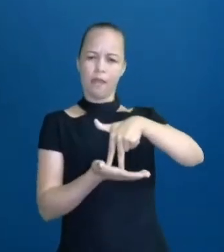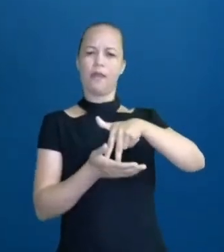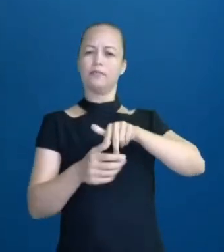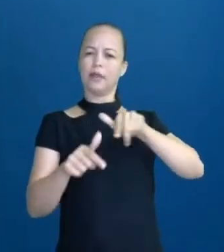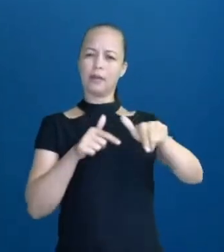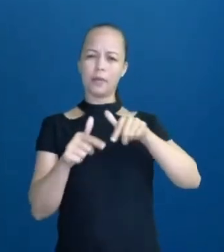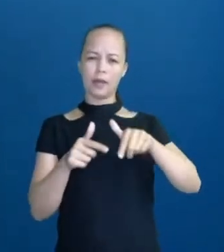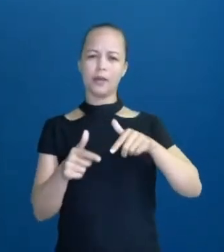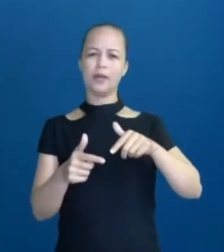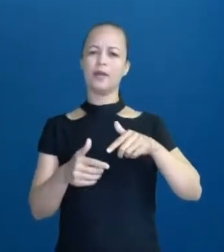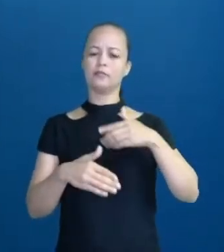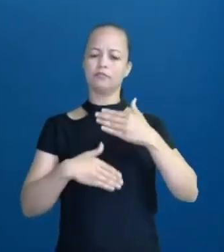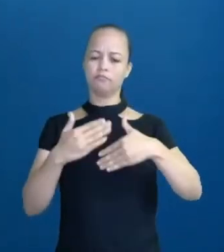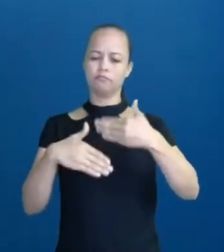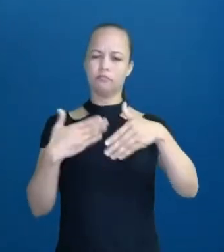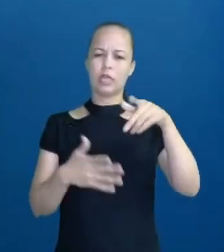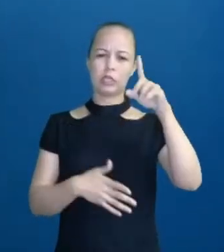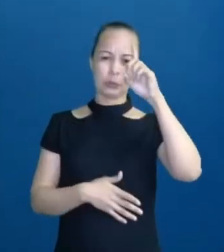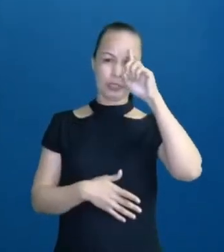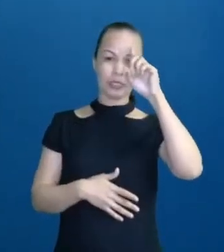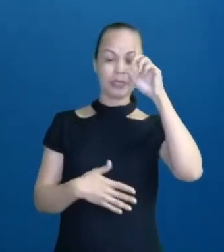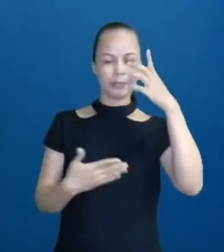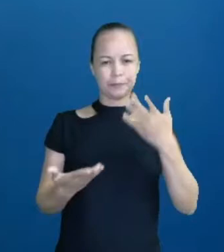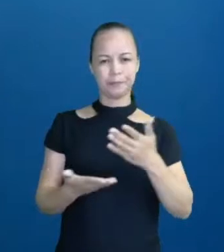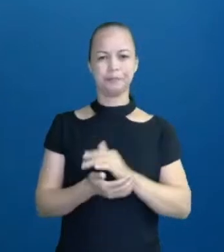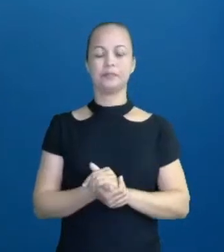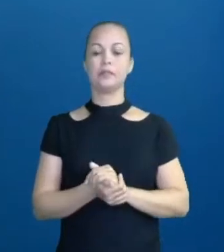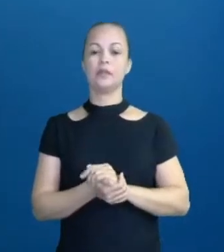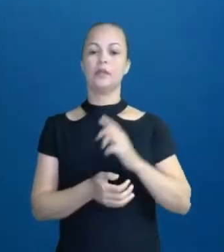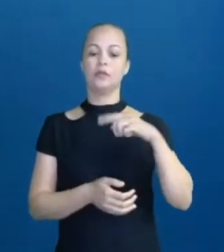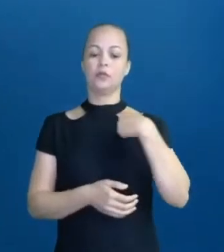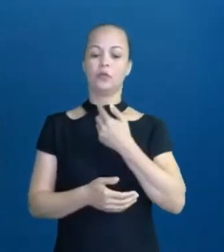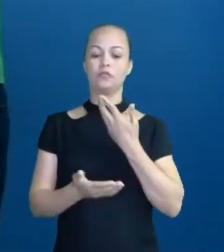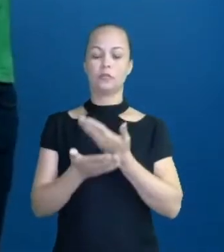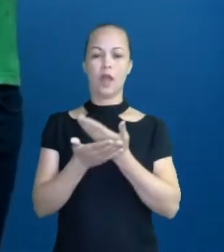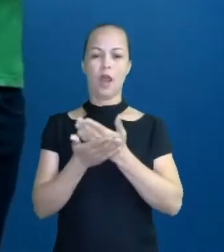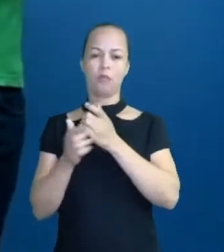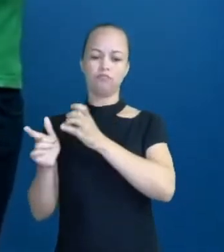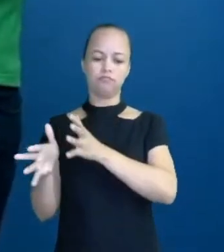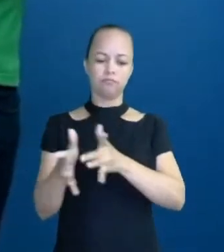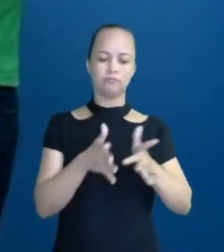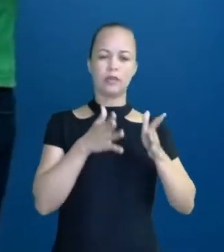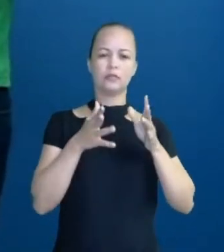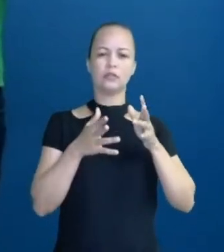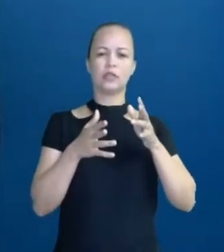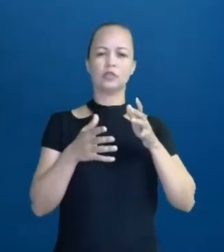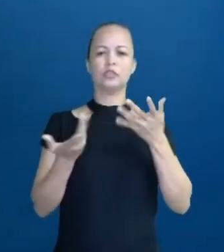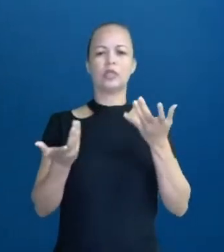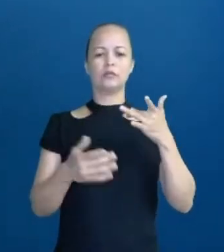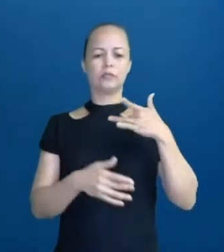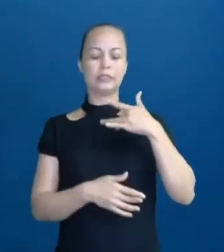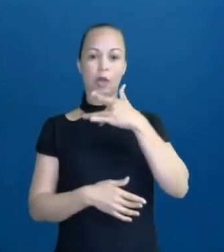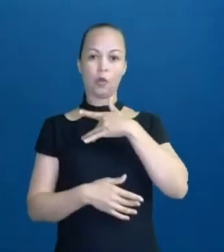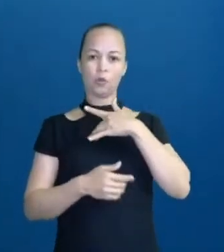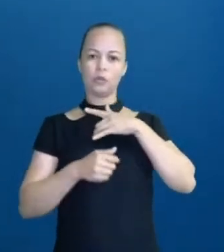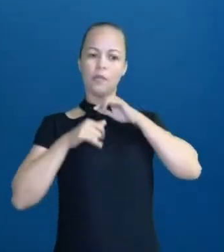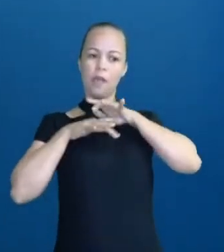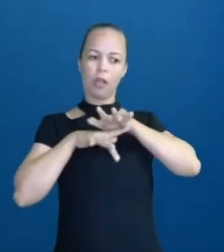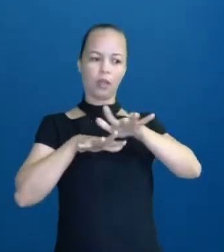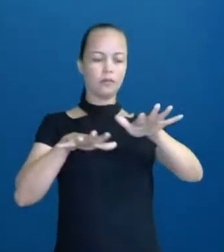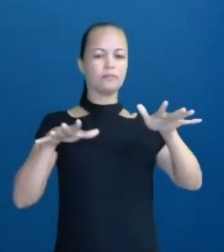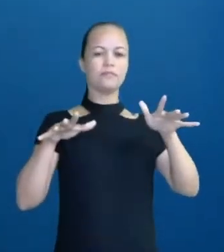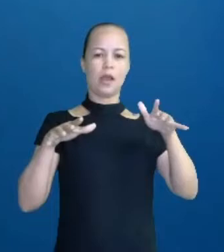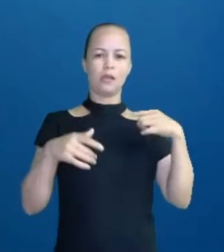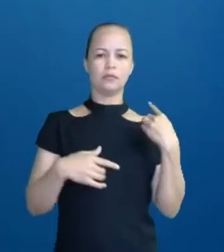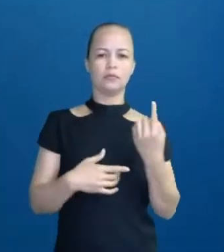diária, cotidiana. A gente vai ver ao longo da nossa aula que o estado de saúde ele é bem mais amplo do